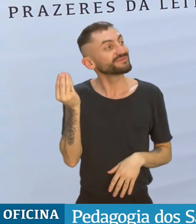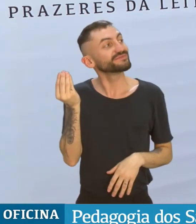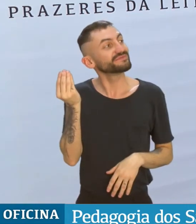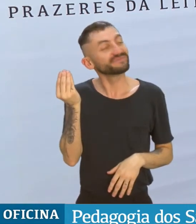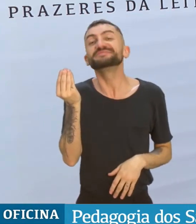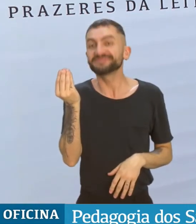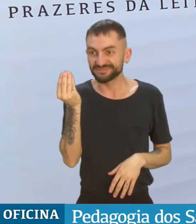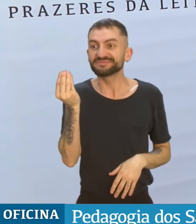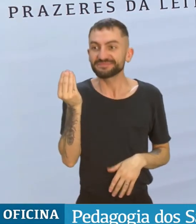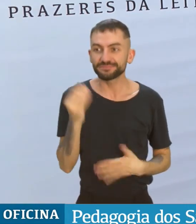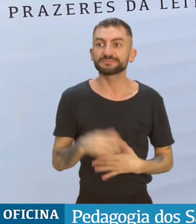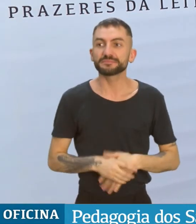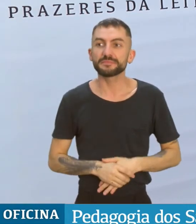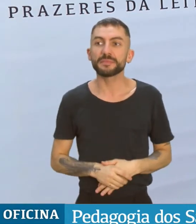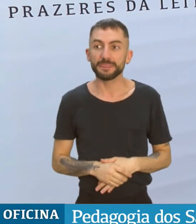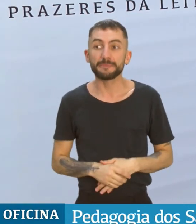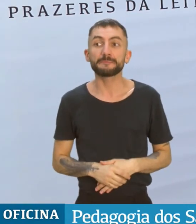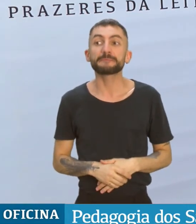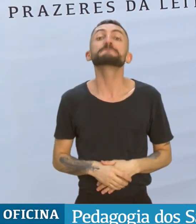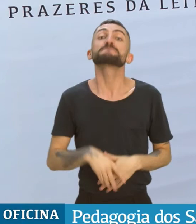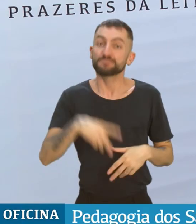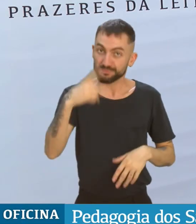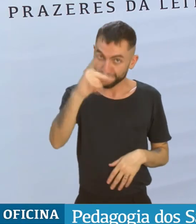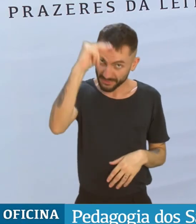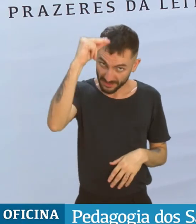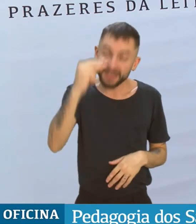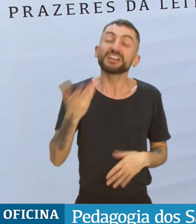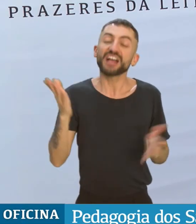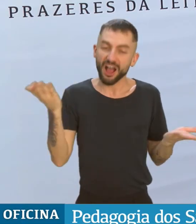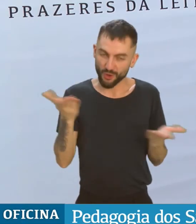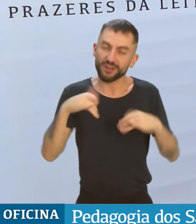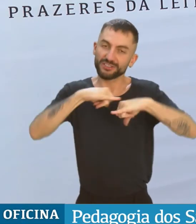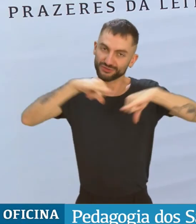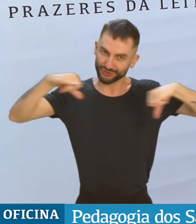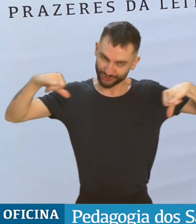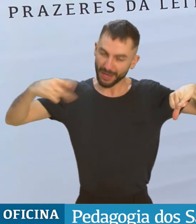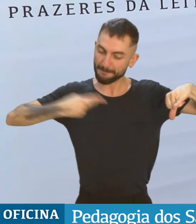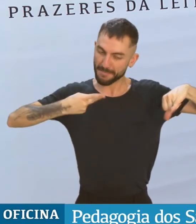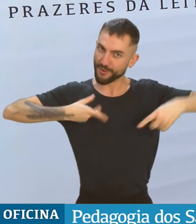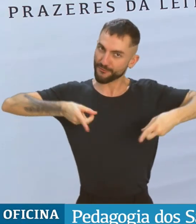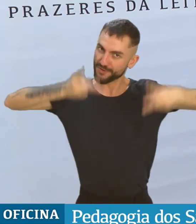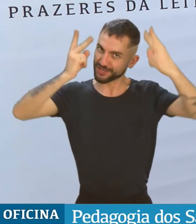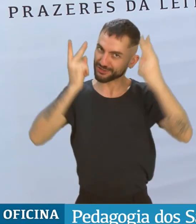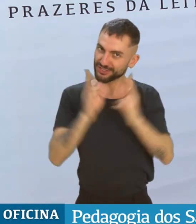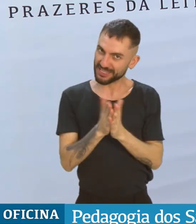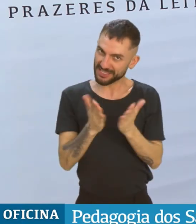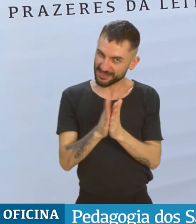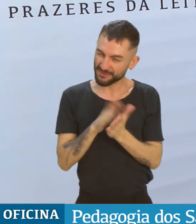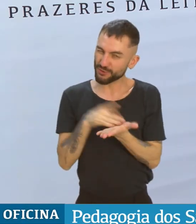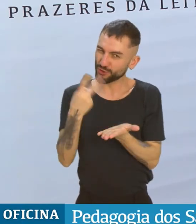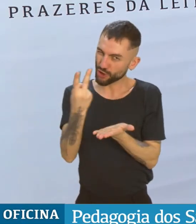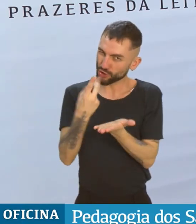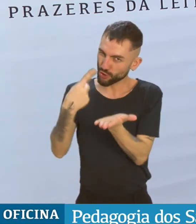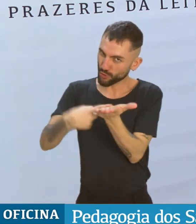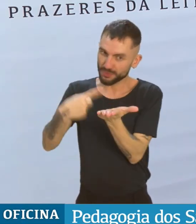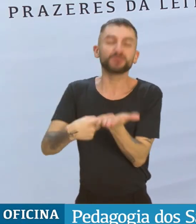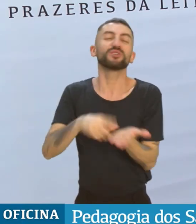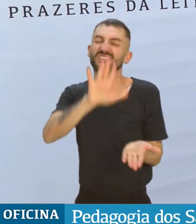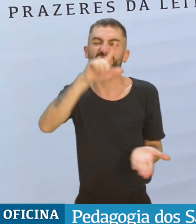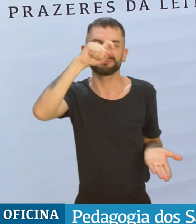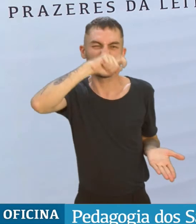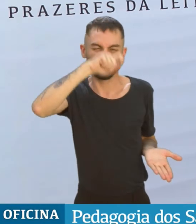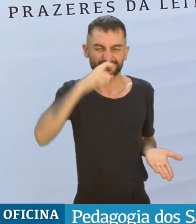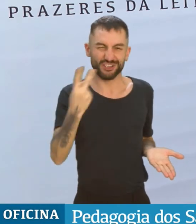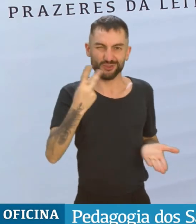Poeta Serelepe. Mas vamos lá, Matheus, momento merchan, muito obrigado. O combinado que a gente fez deu certo. É mentira, a gente não fez combinado,